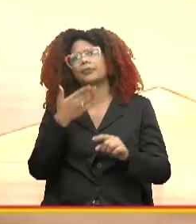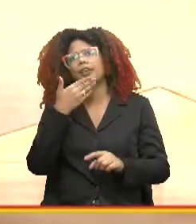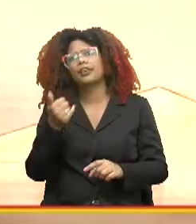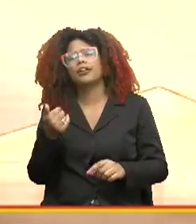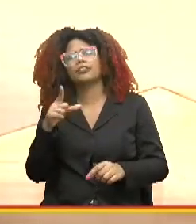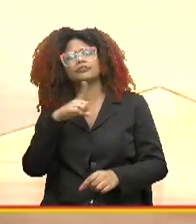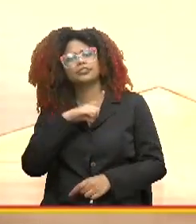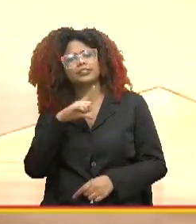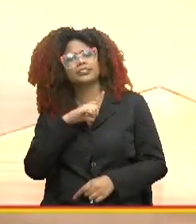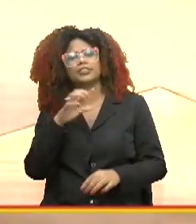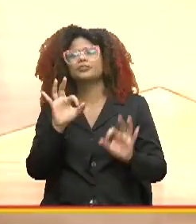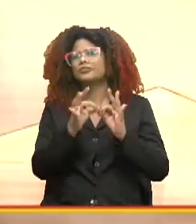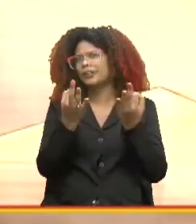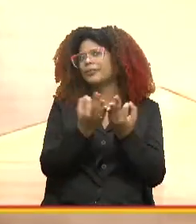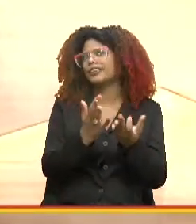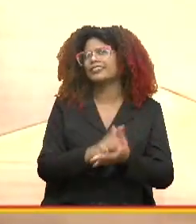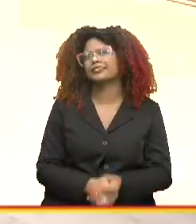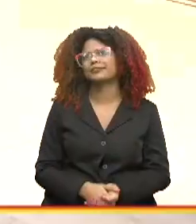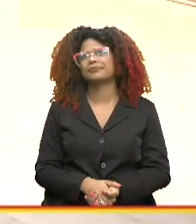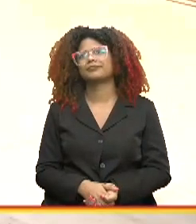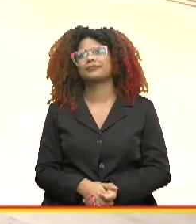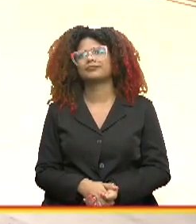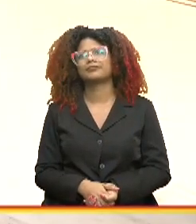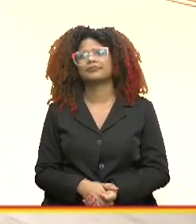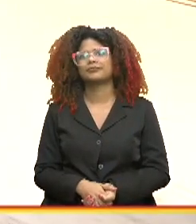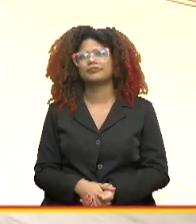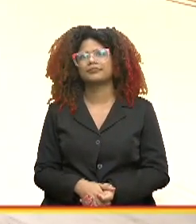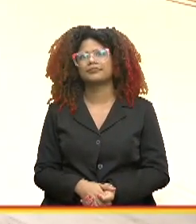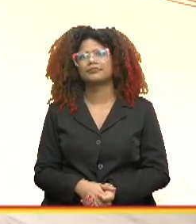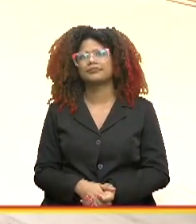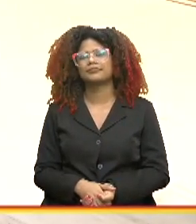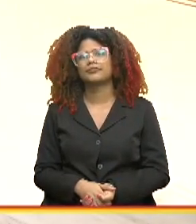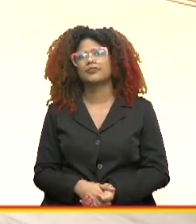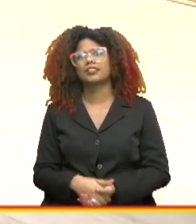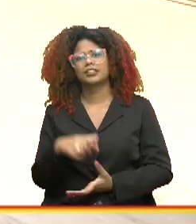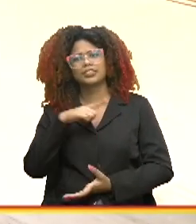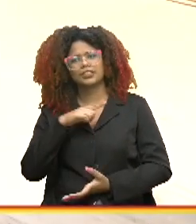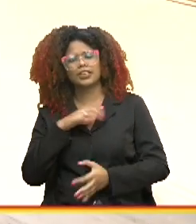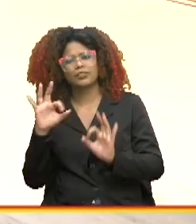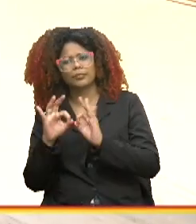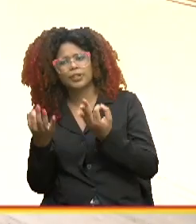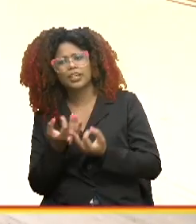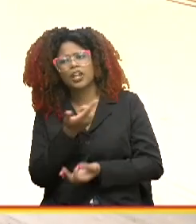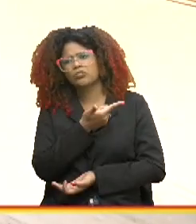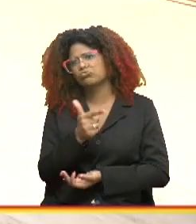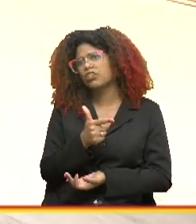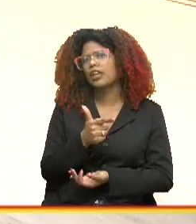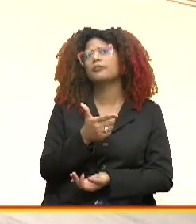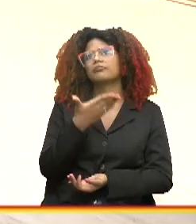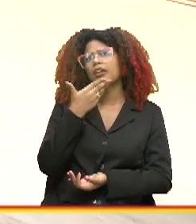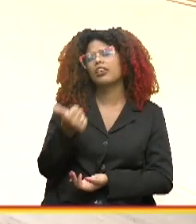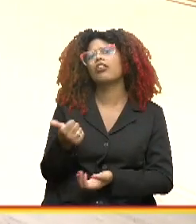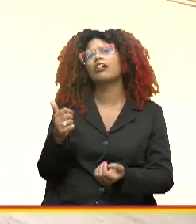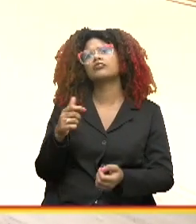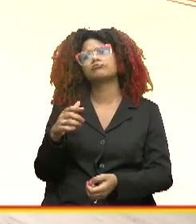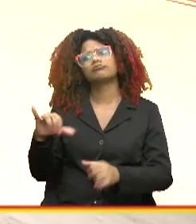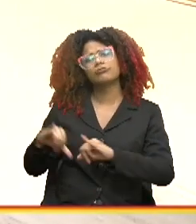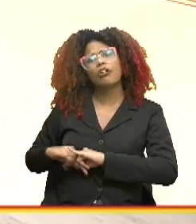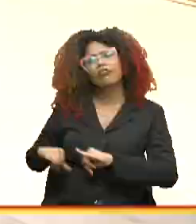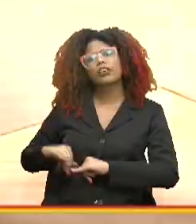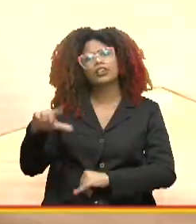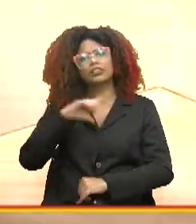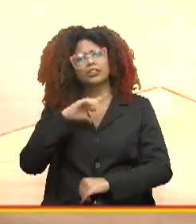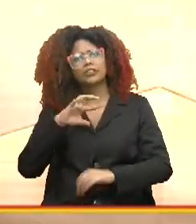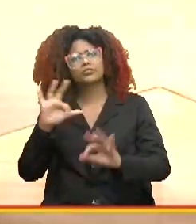preconceito com família ou sem família ah pois é é verdade com família ou sem família qual que é melhor do seu forber preconceito né porque daí